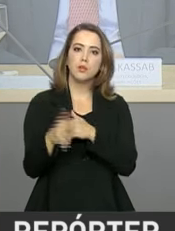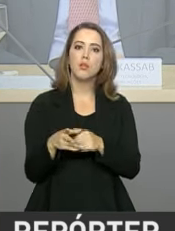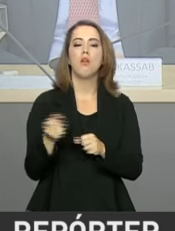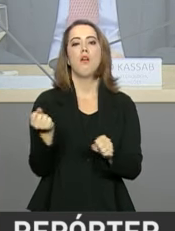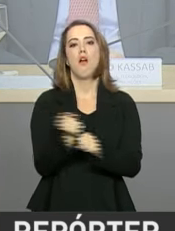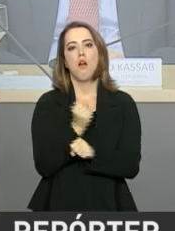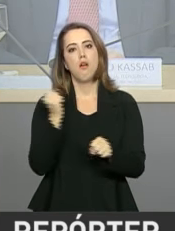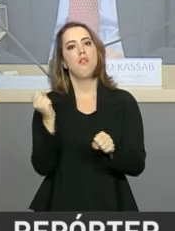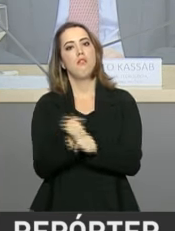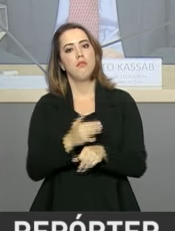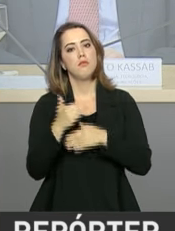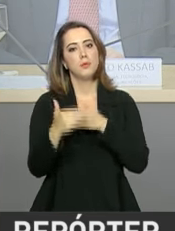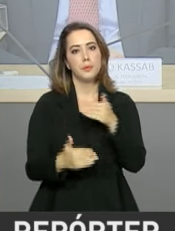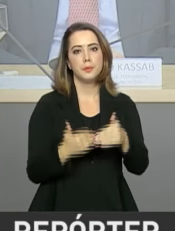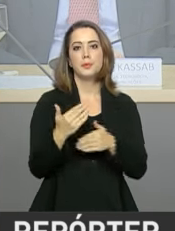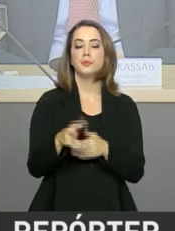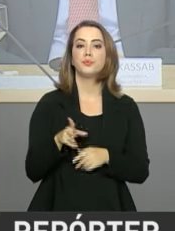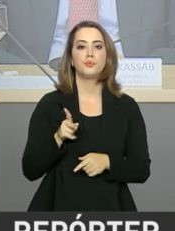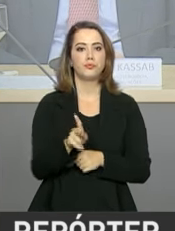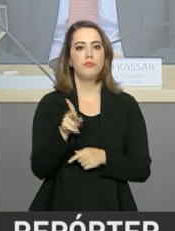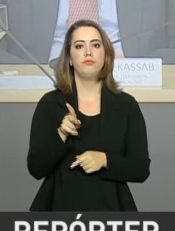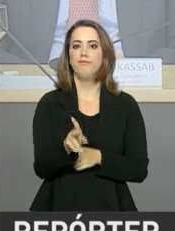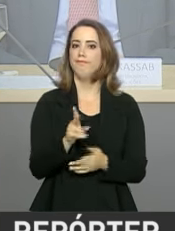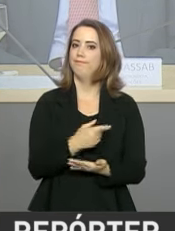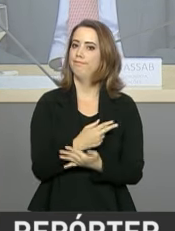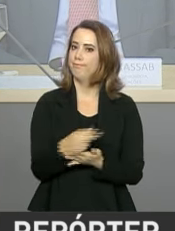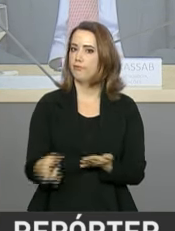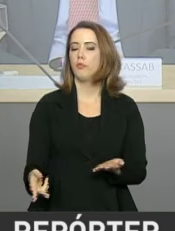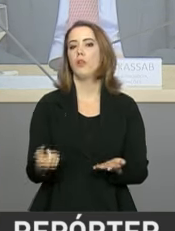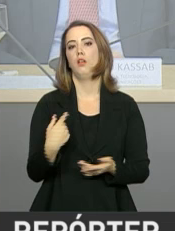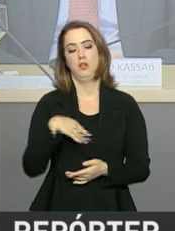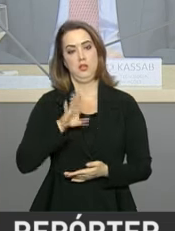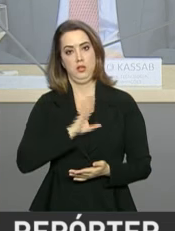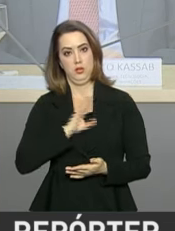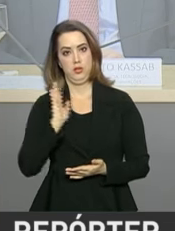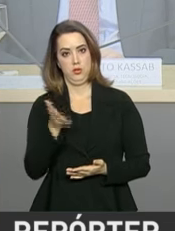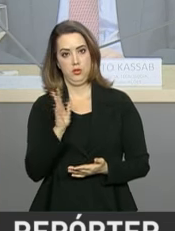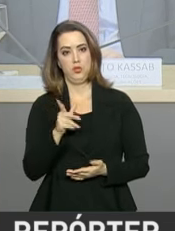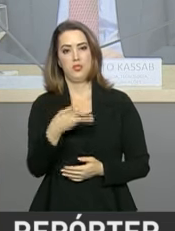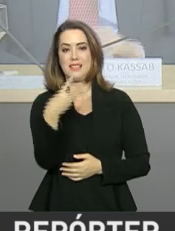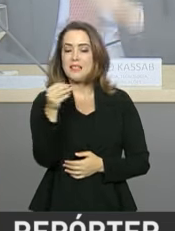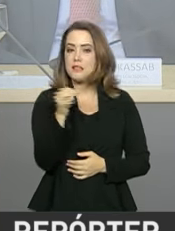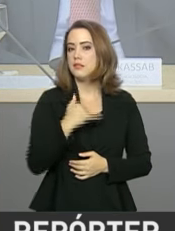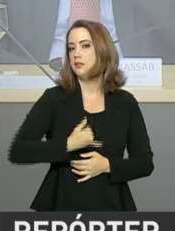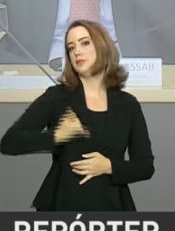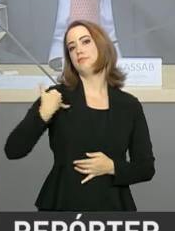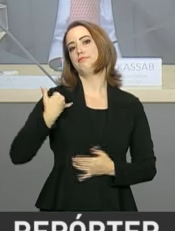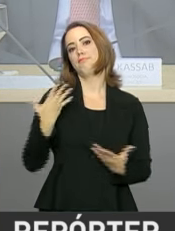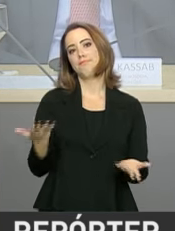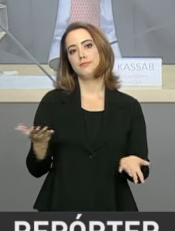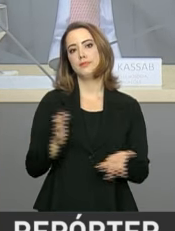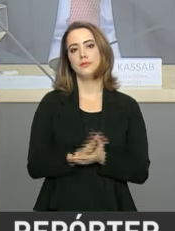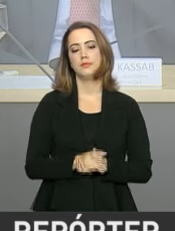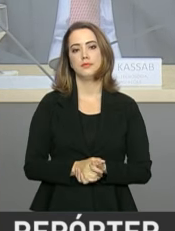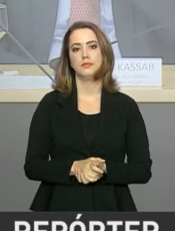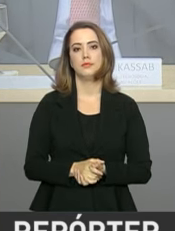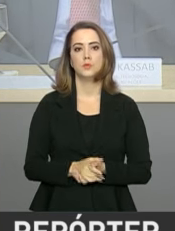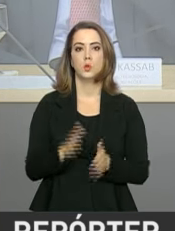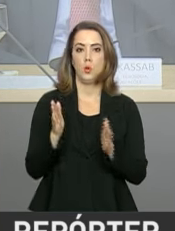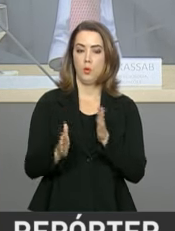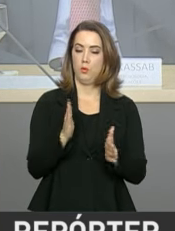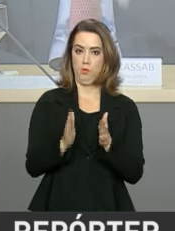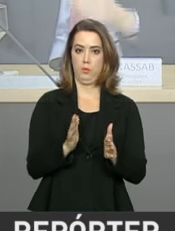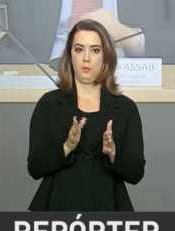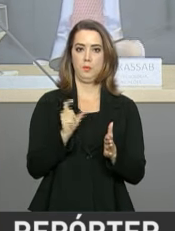de 45 a 64 foi assim de 64 a 88 e nós estamos a praticamente 30 anos eh do período